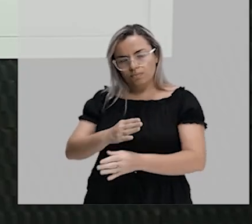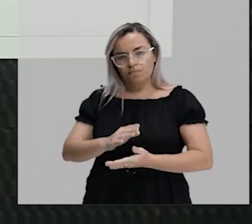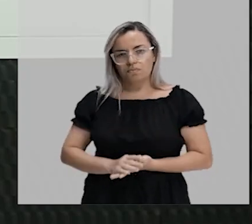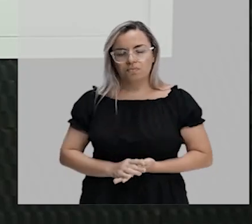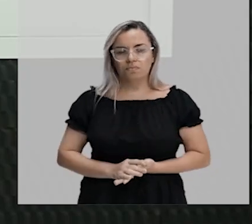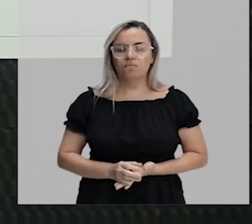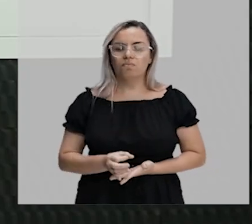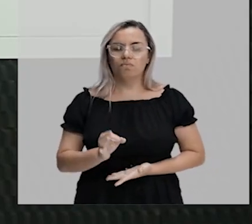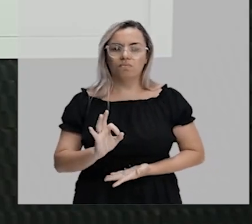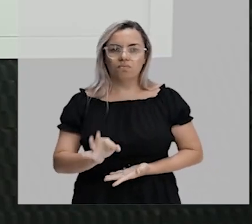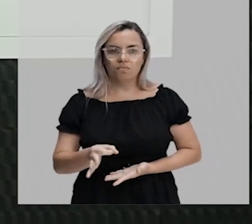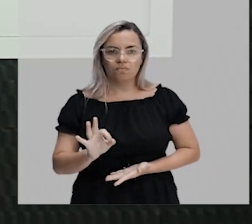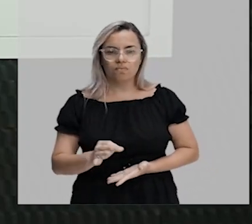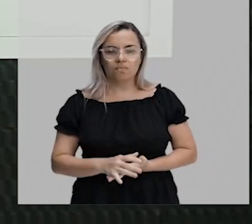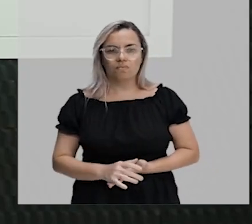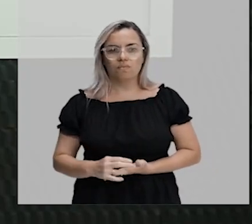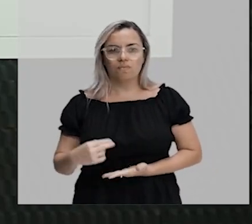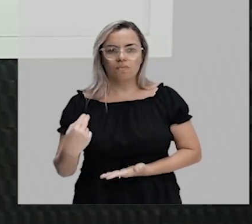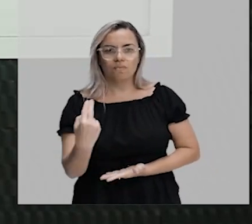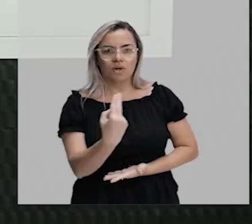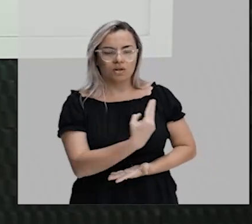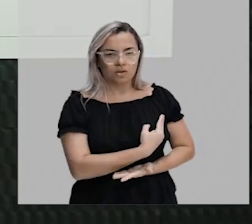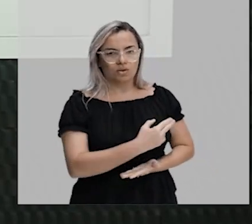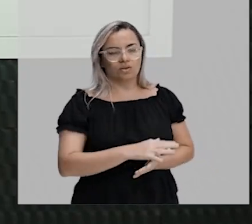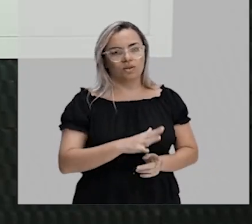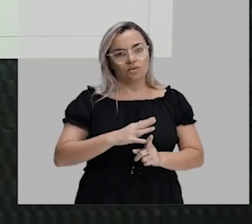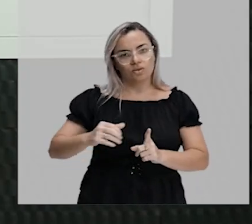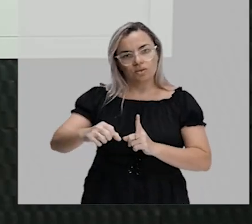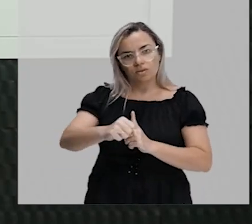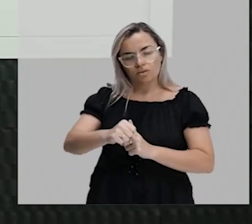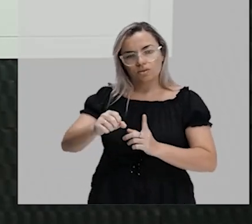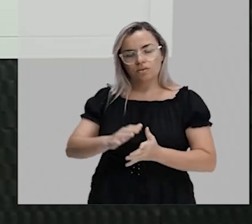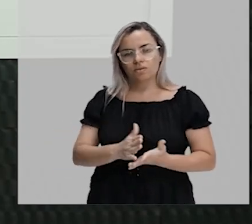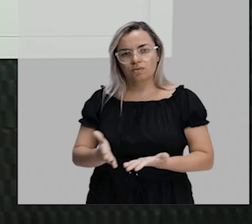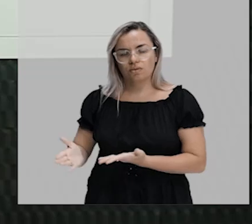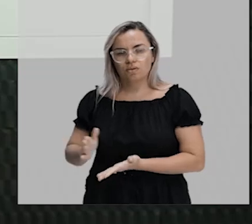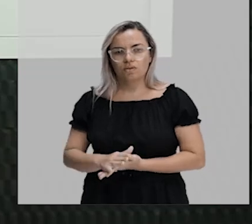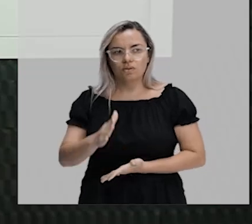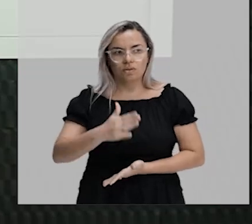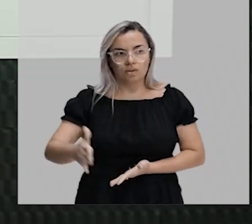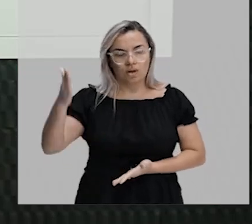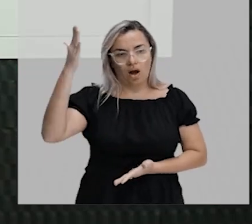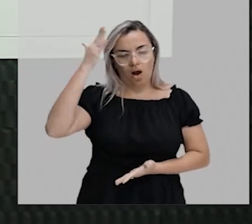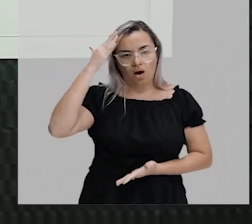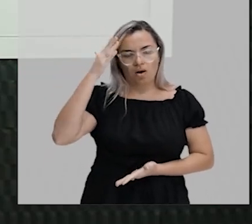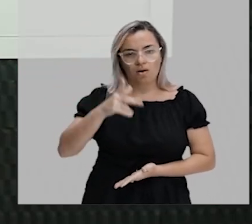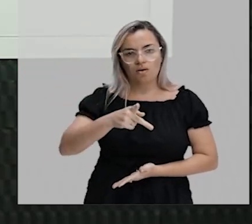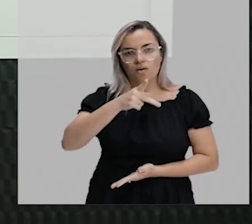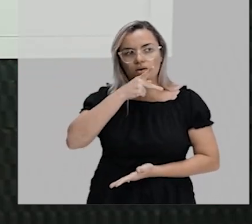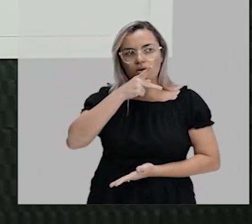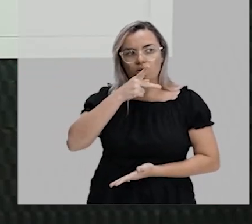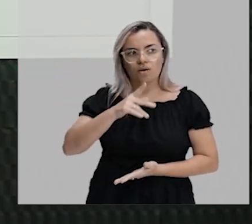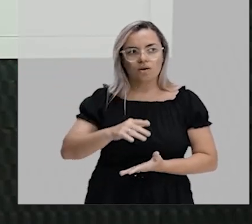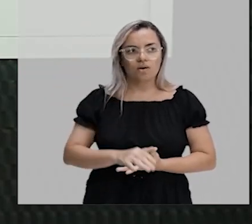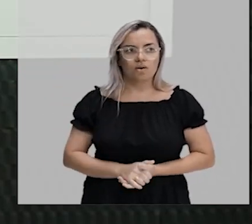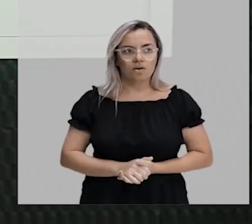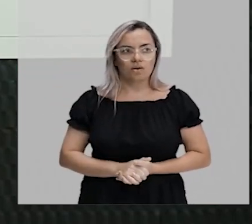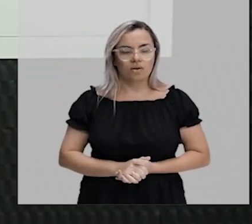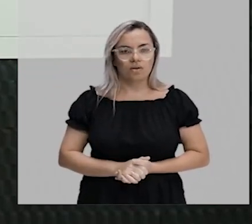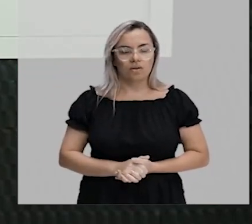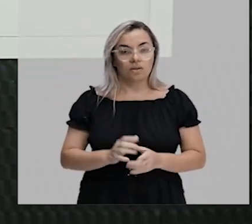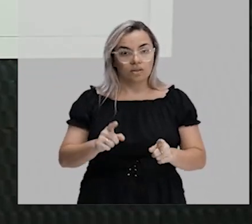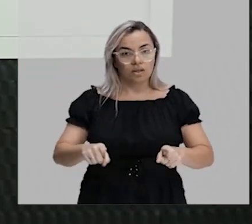aprimorado e apurado para nós. Perfeito? Então, olha só, na compreensão platônica, aqui Sócrates, né, a gente pega uma carona bem